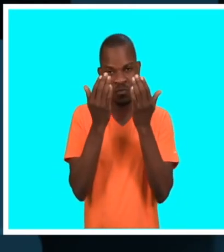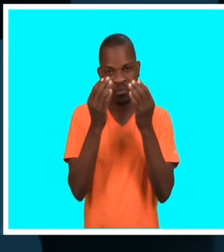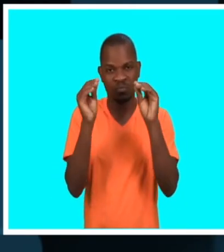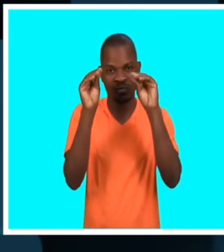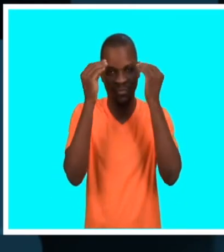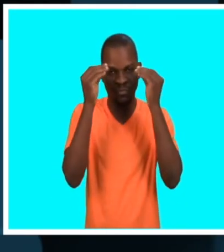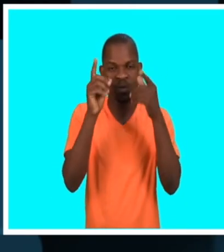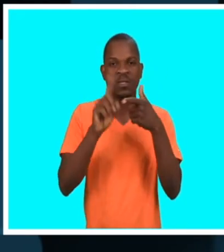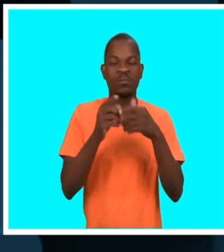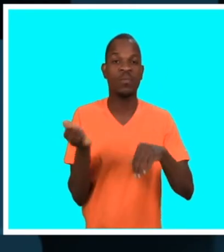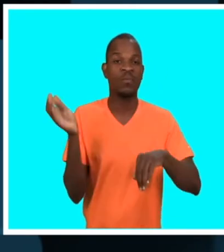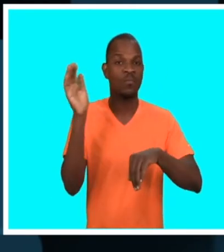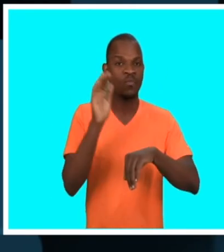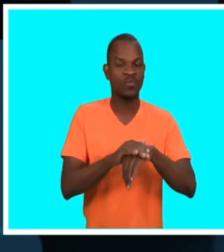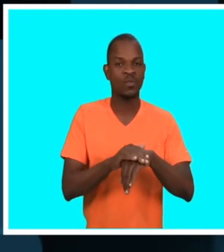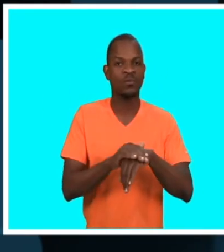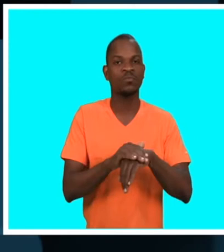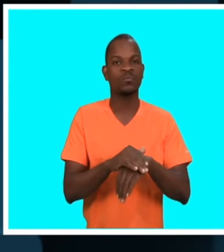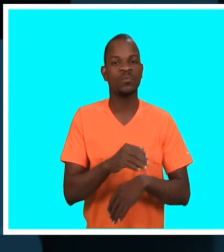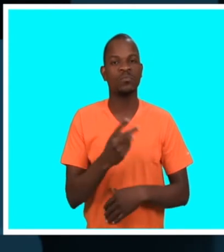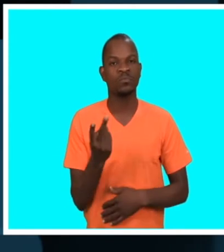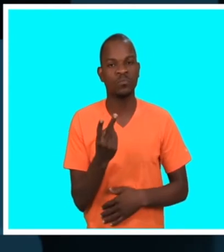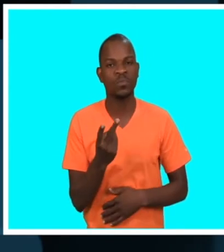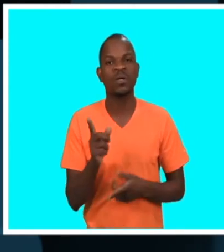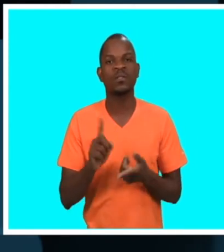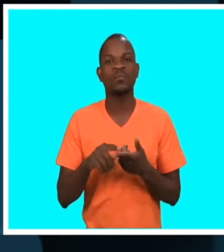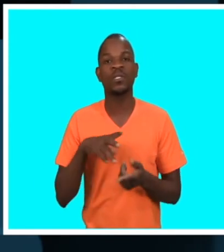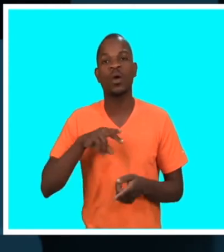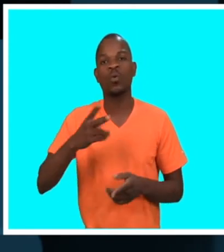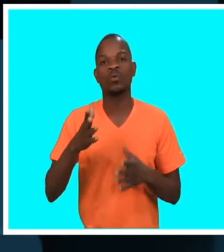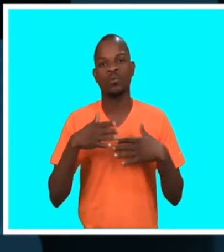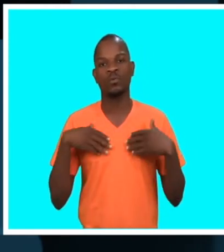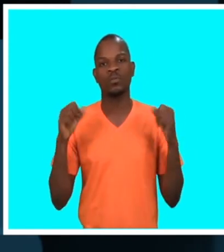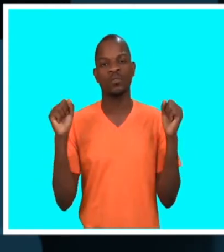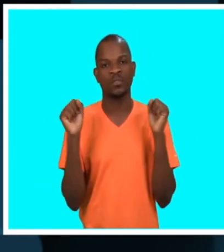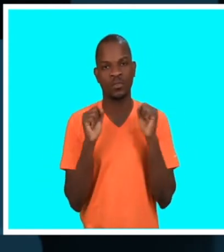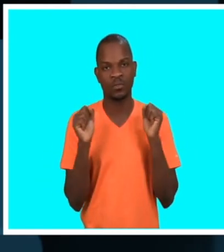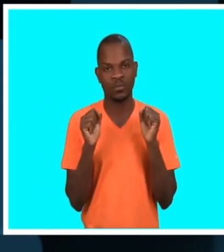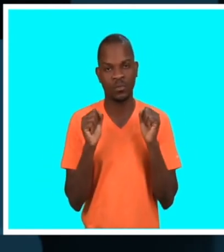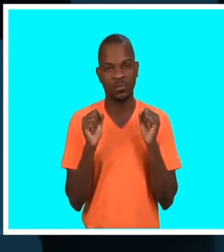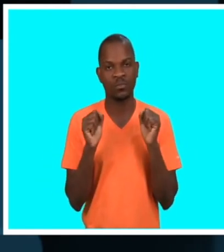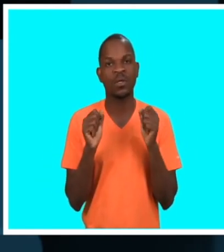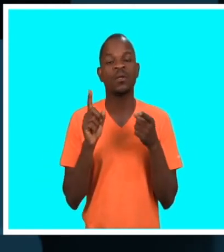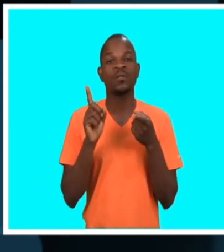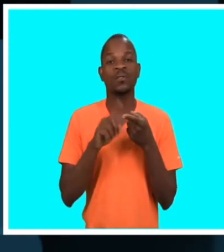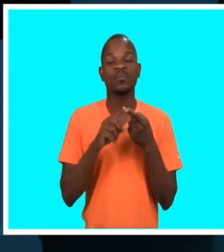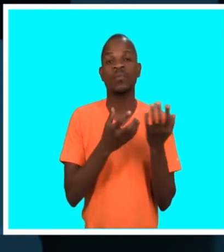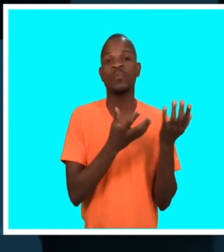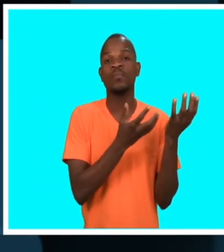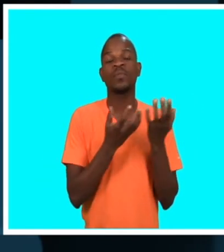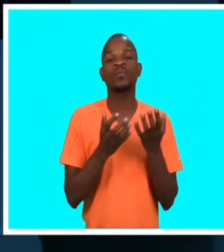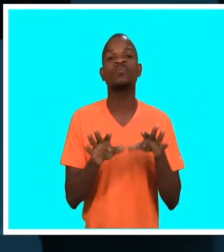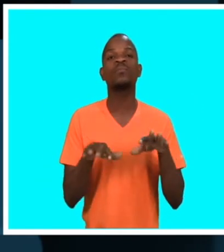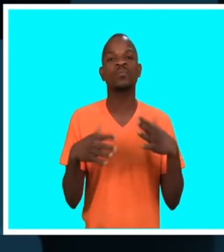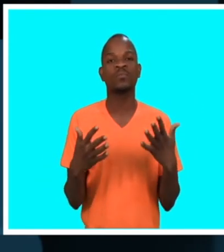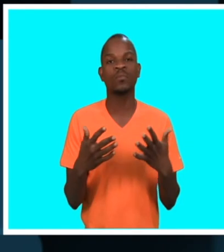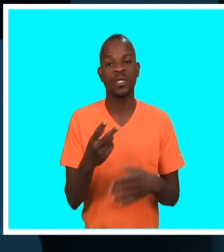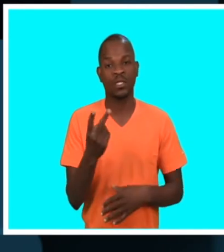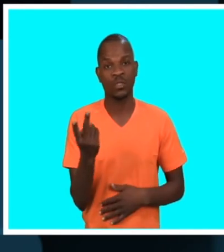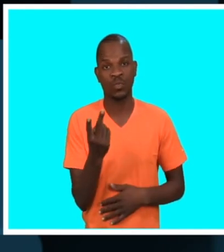e a formação profissional. Temos também a questão da saúde, não é? Precisamos